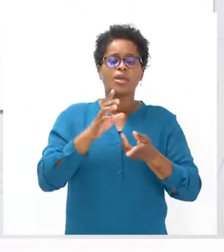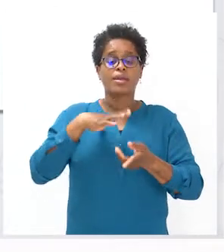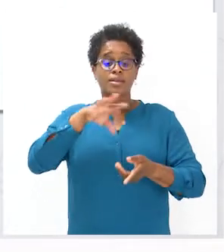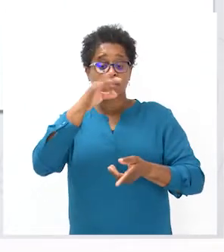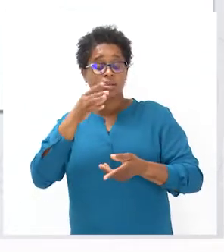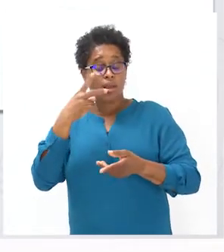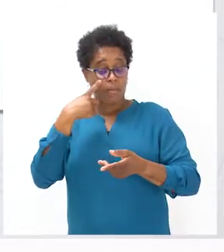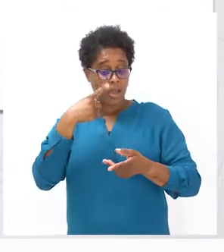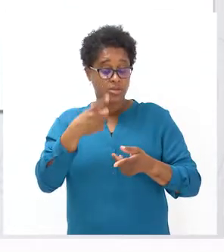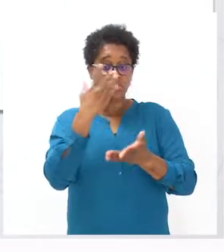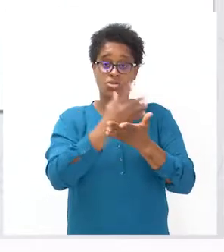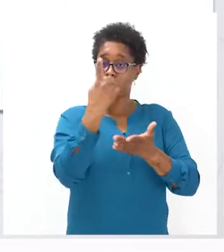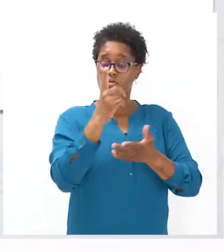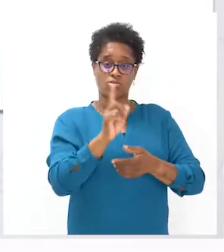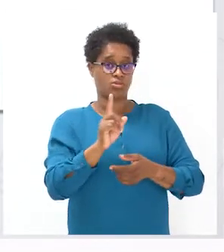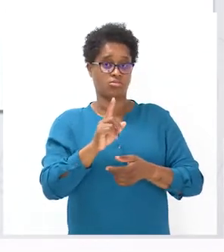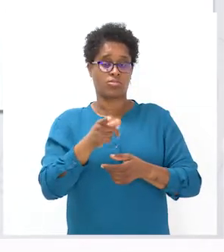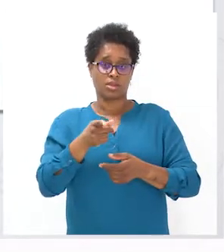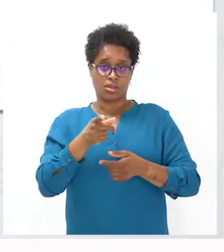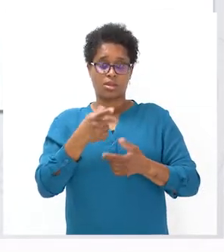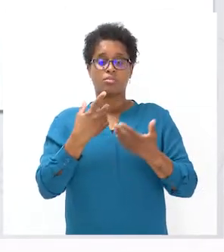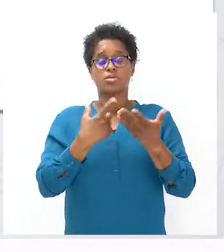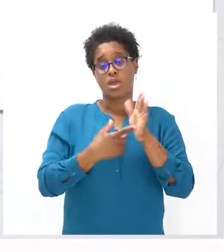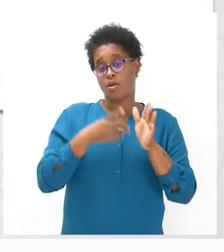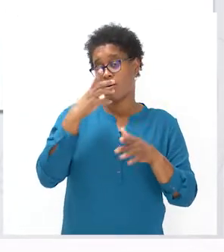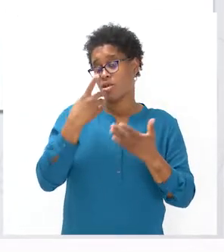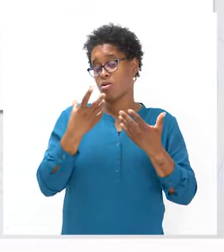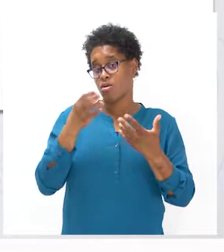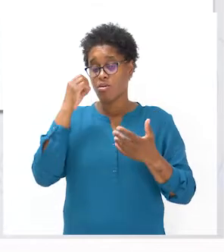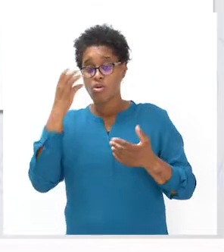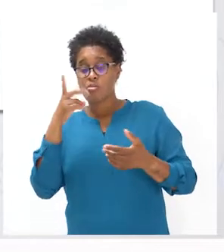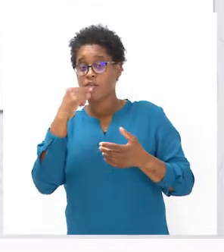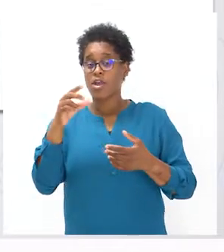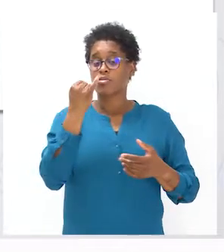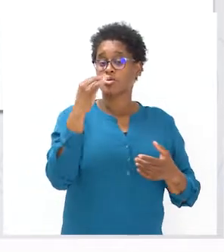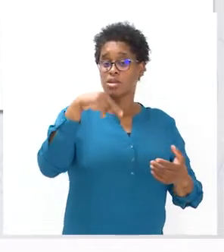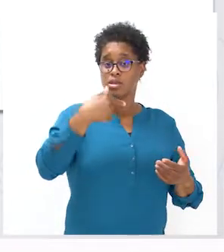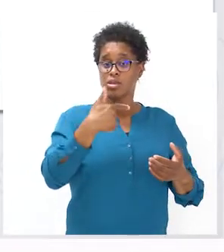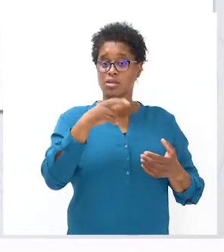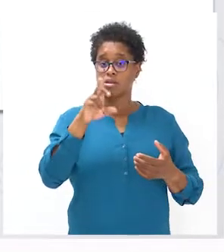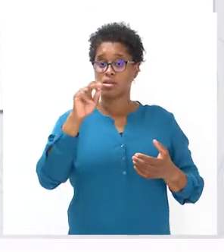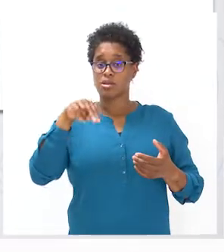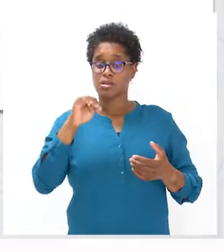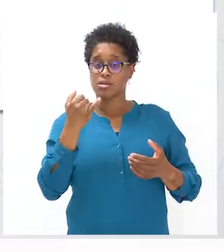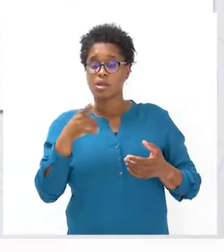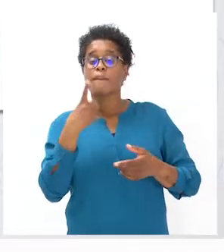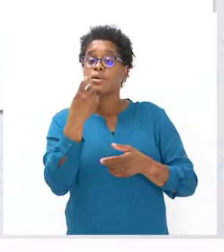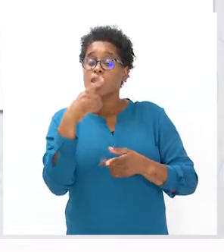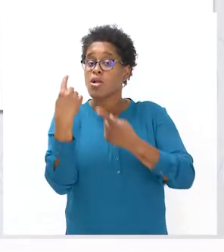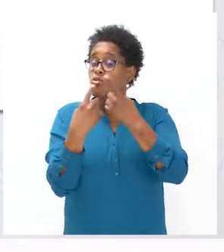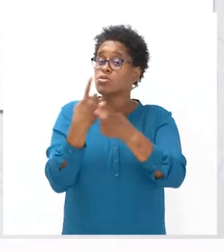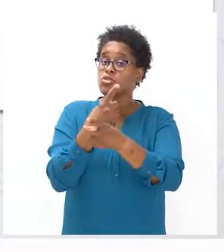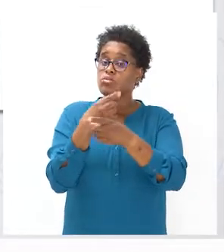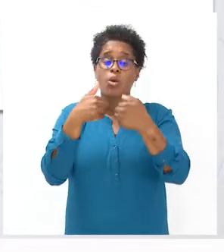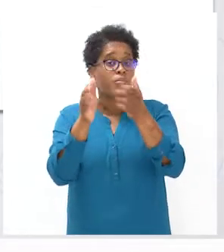aparecem sozinhos esses verbos, como o verbo intransitivo. Precisam de algumas expressões para complementar a